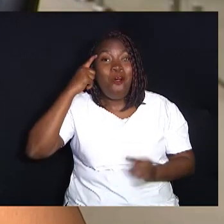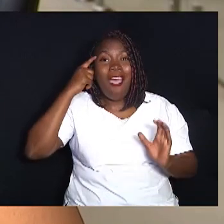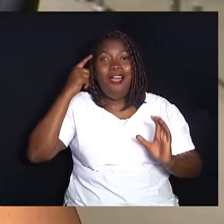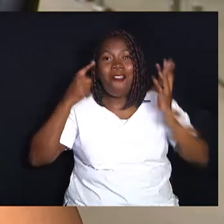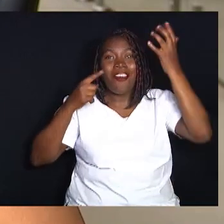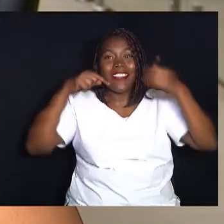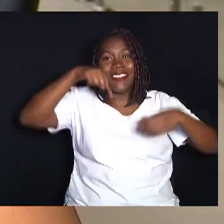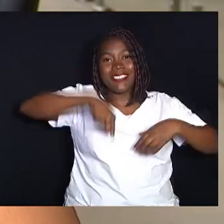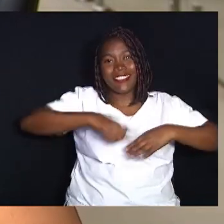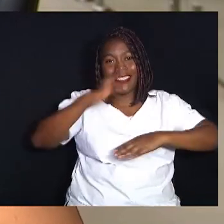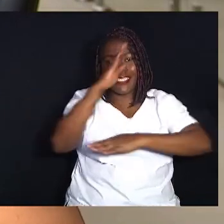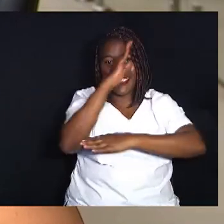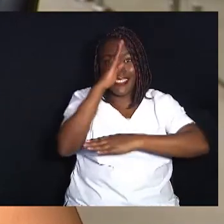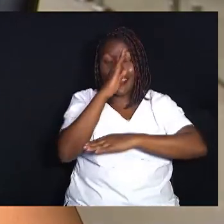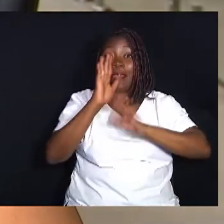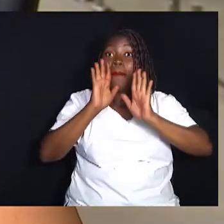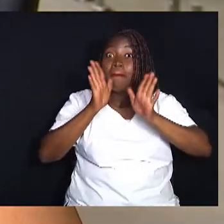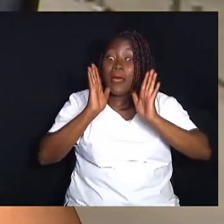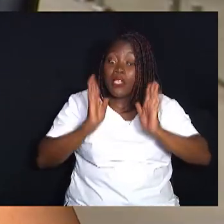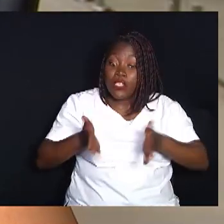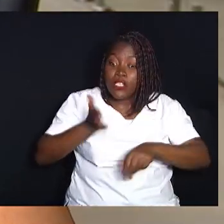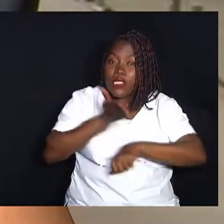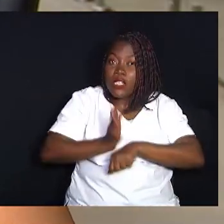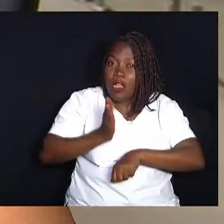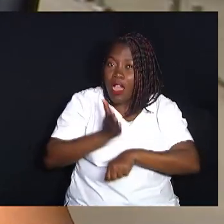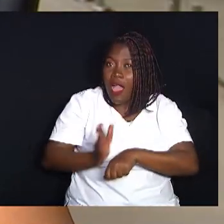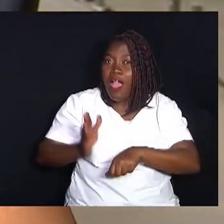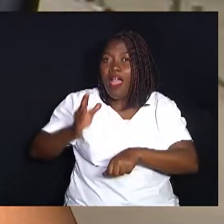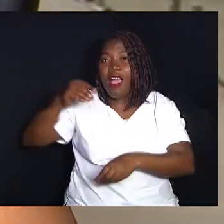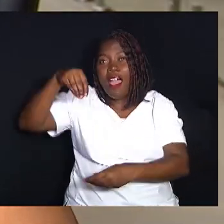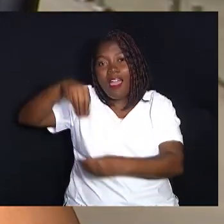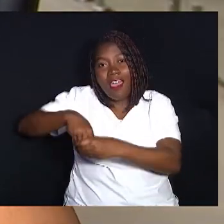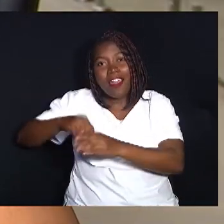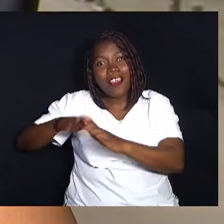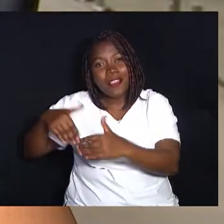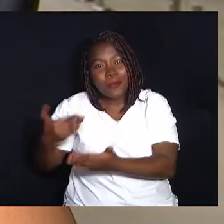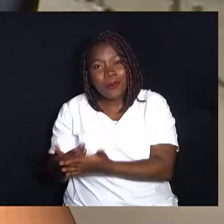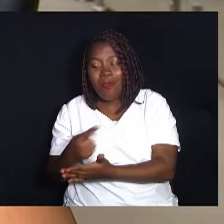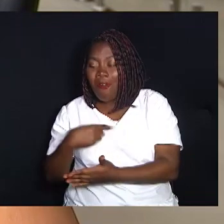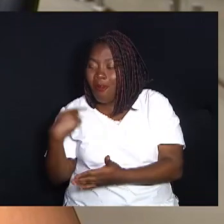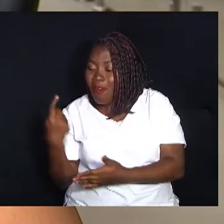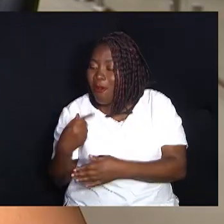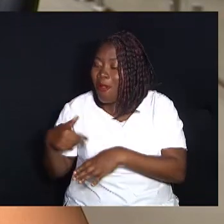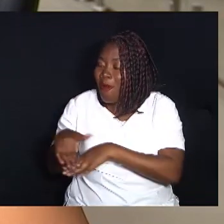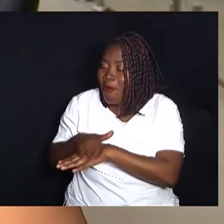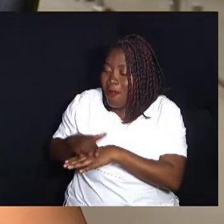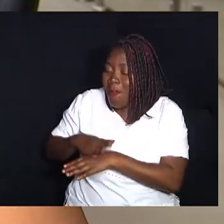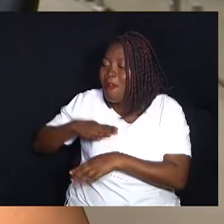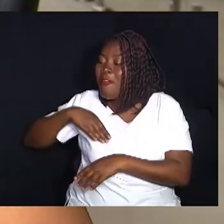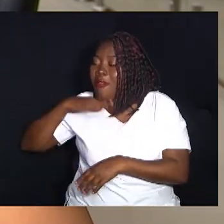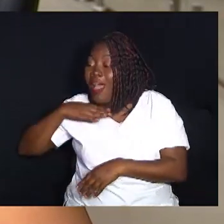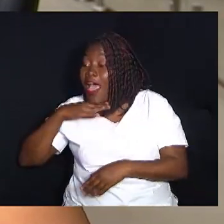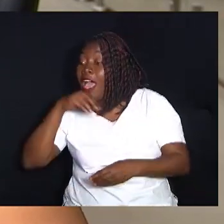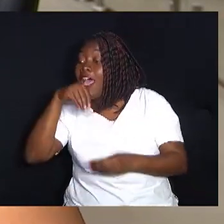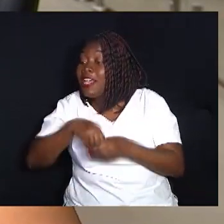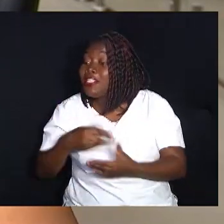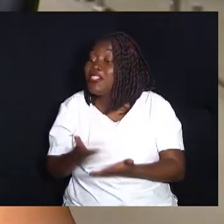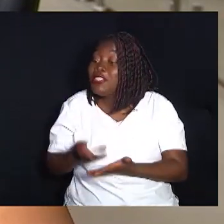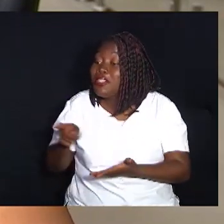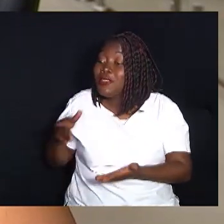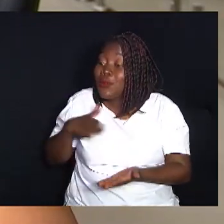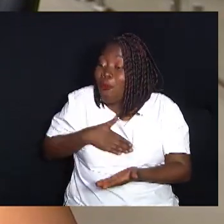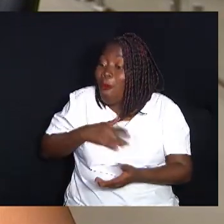Câmara, mas já exercitam isso lá no chão da escola, porque a gente conversa, a gente fala do que tem na escola e que eles gostam,